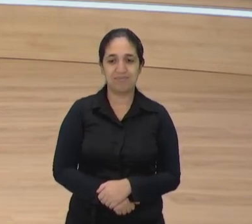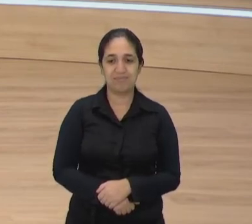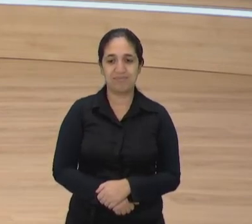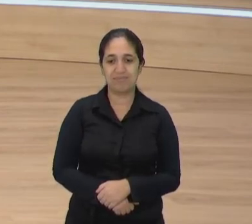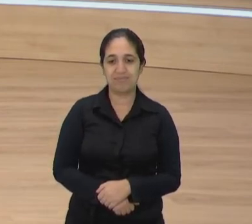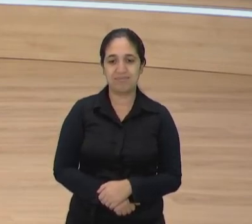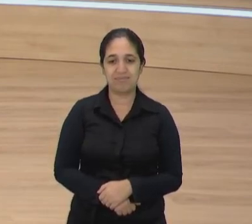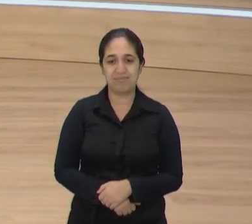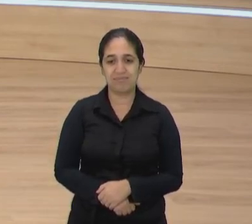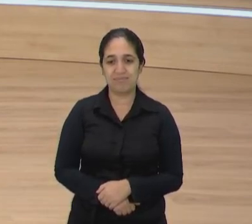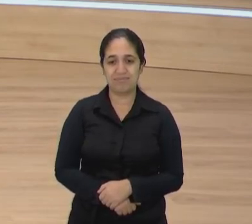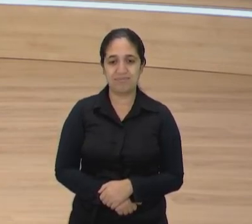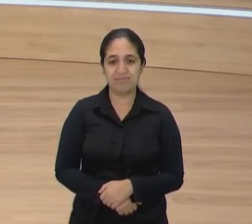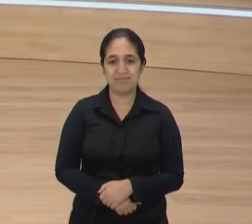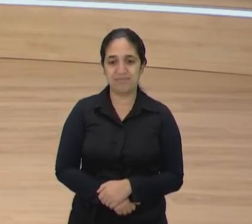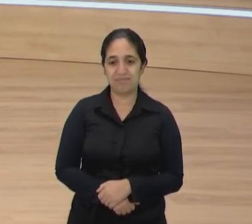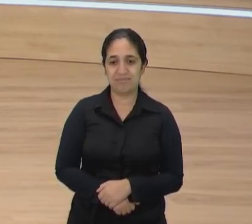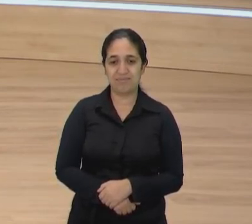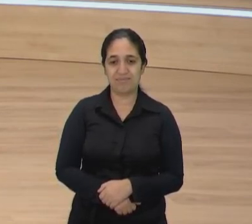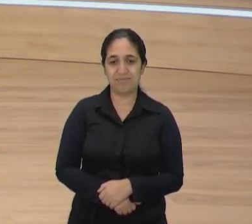Passo vai.